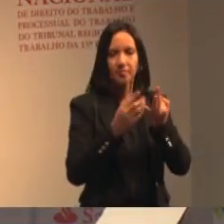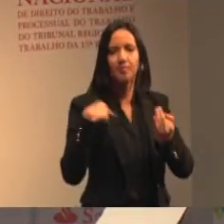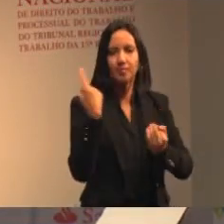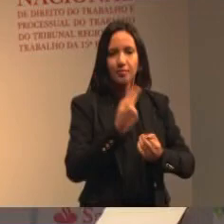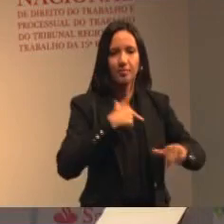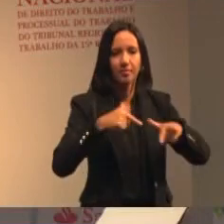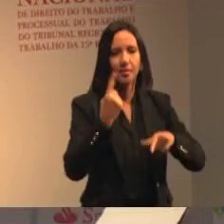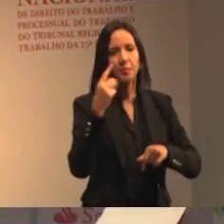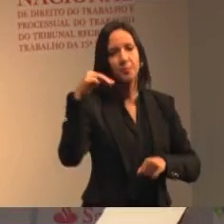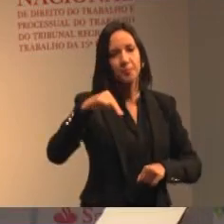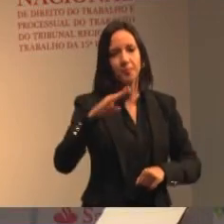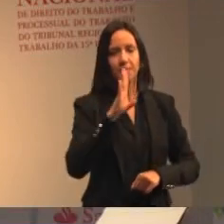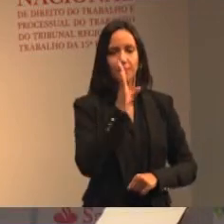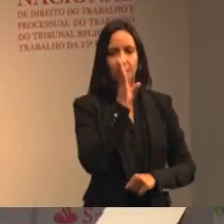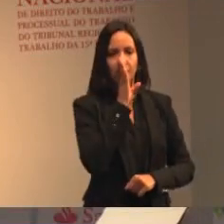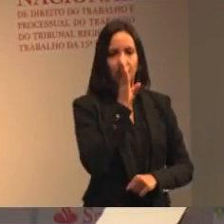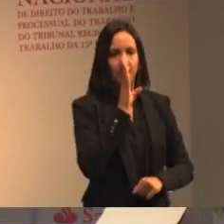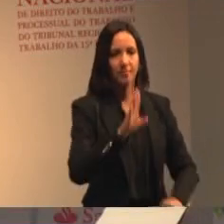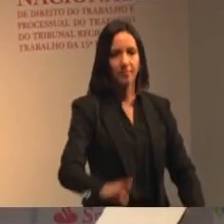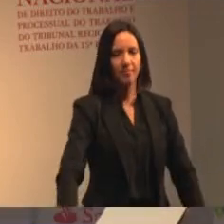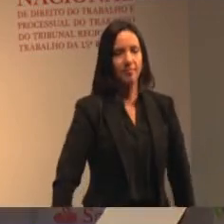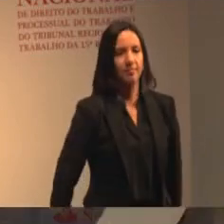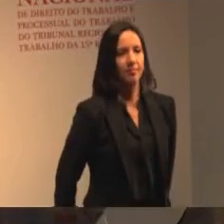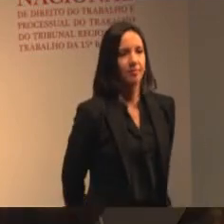um minuto de silêncio.